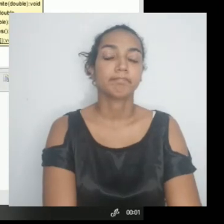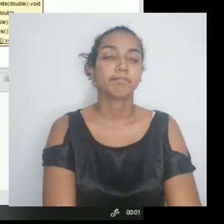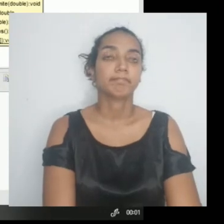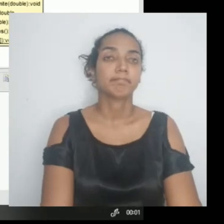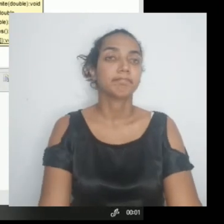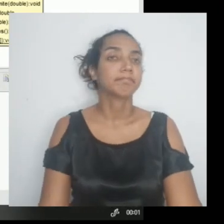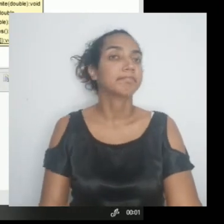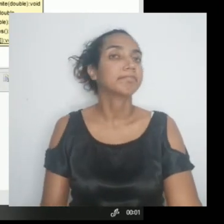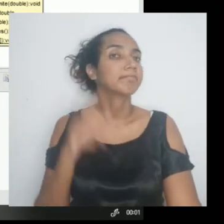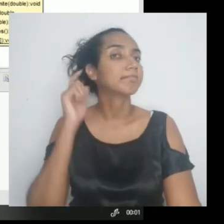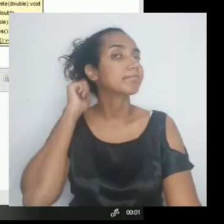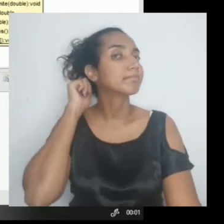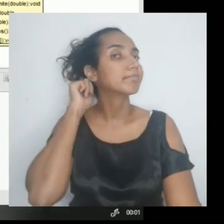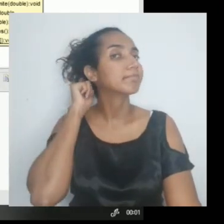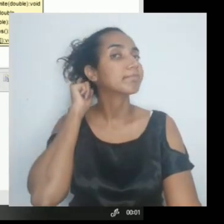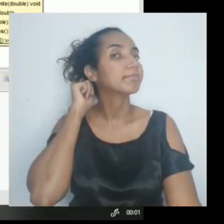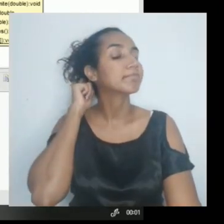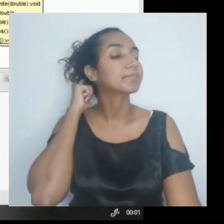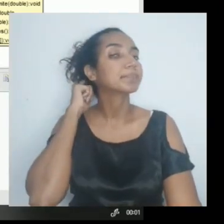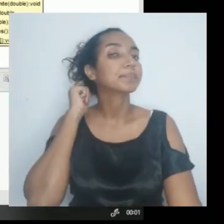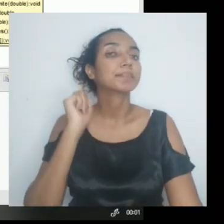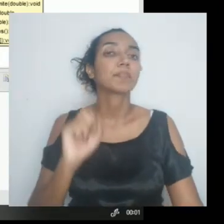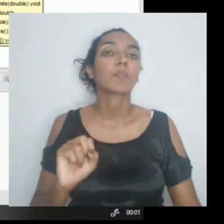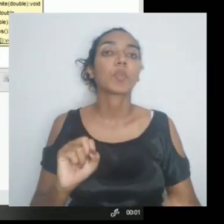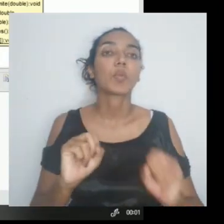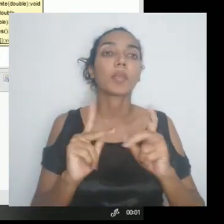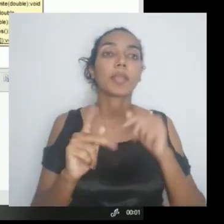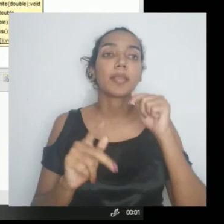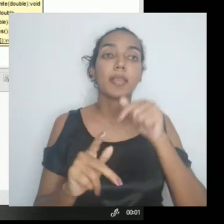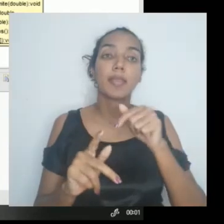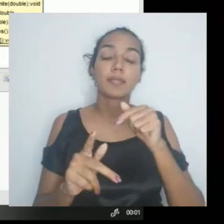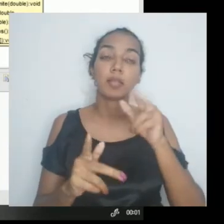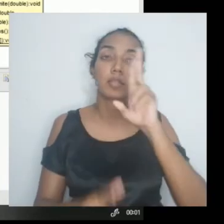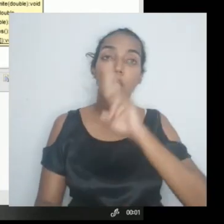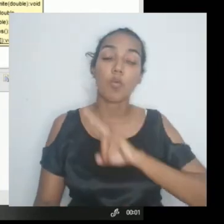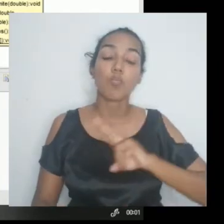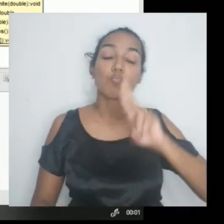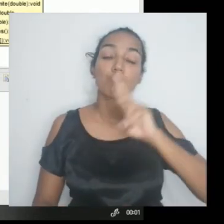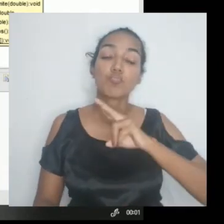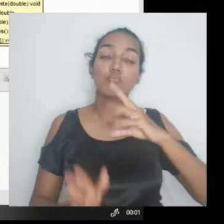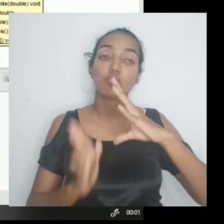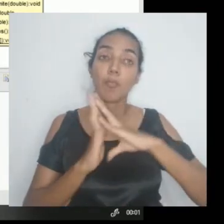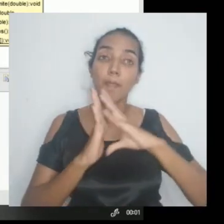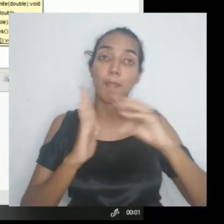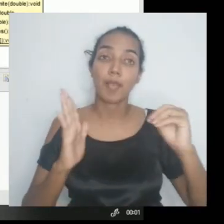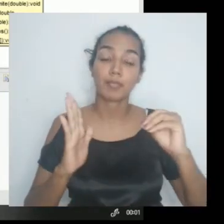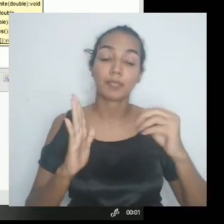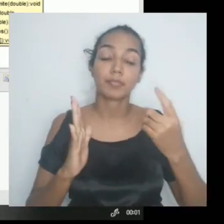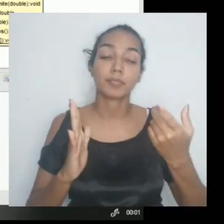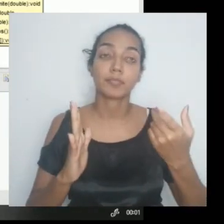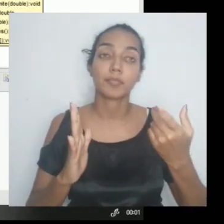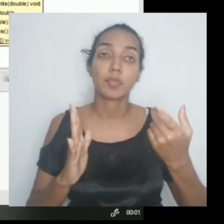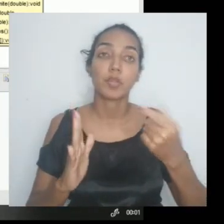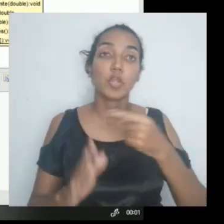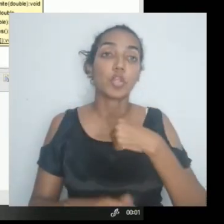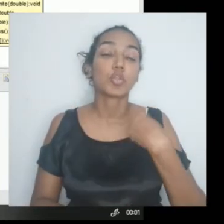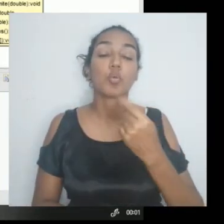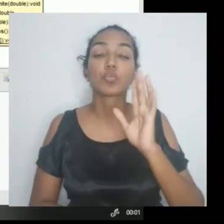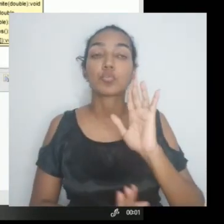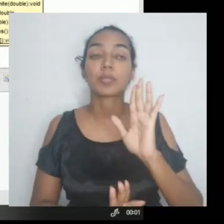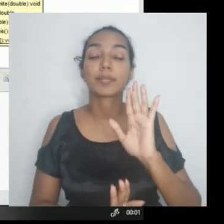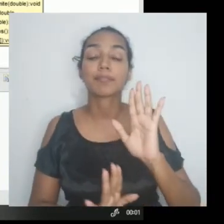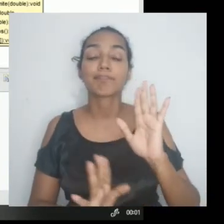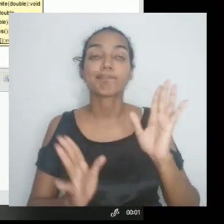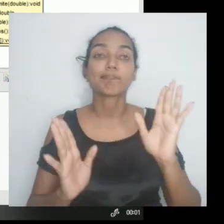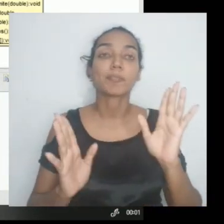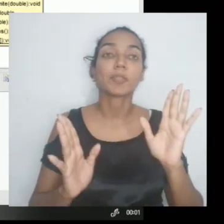implementação padrão que vocês podem ver, a gente não está considerando se atributos são nulos entre si, ou seja, se o número